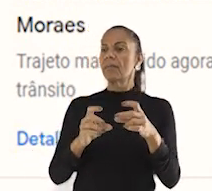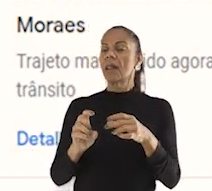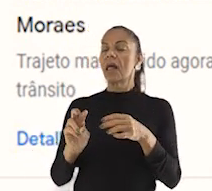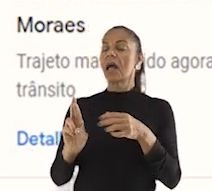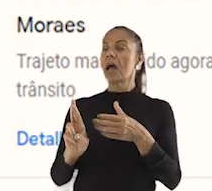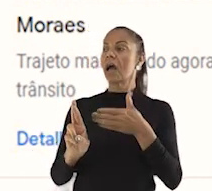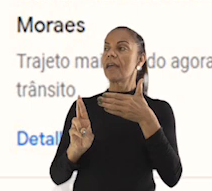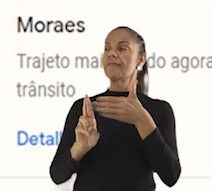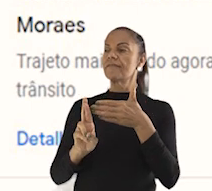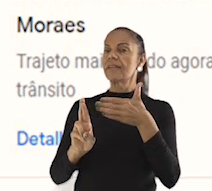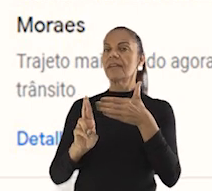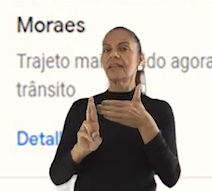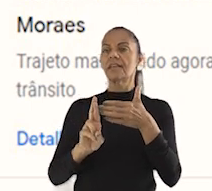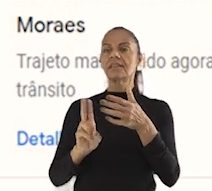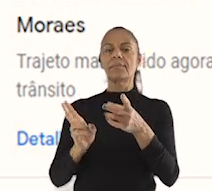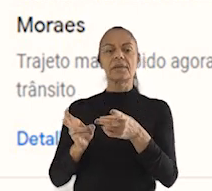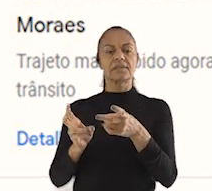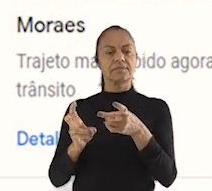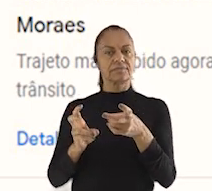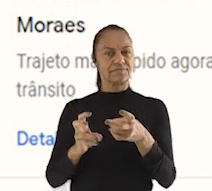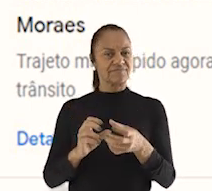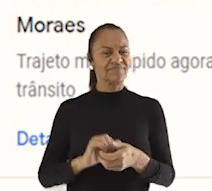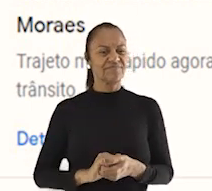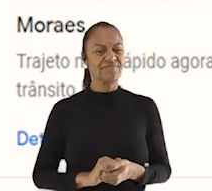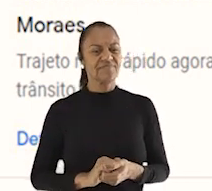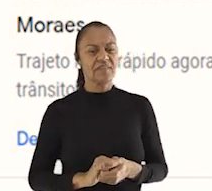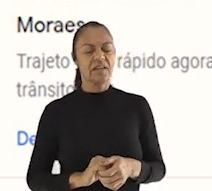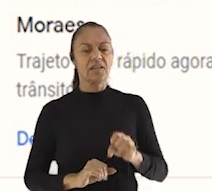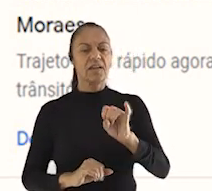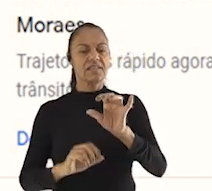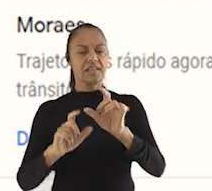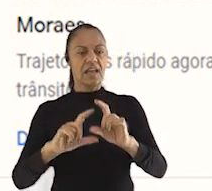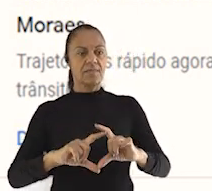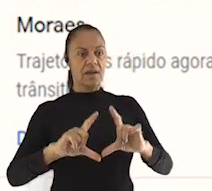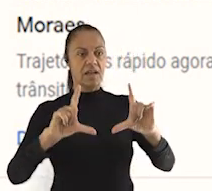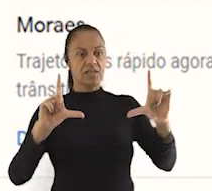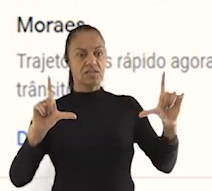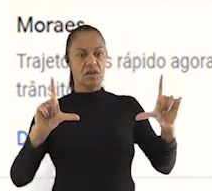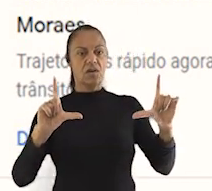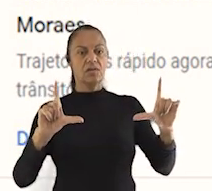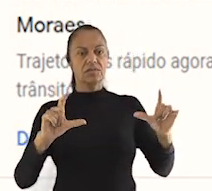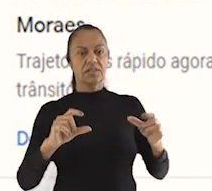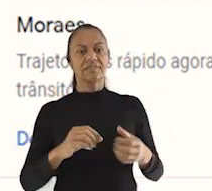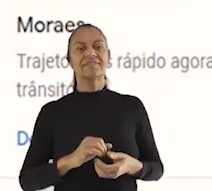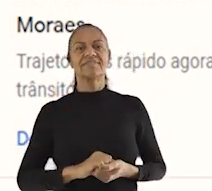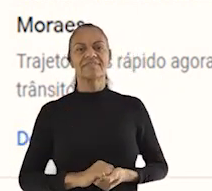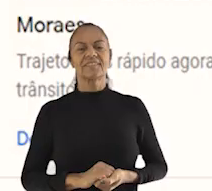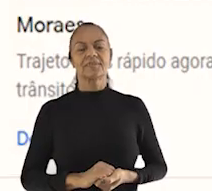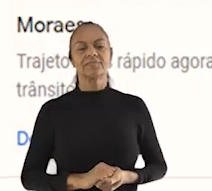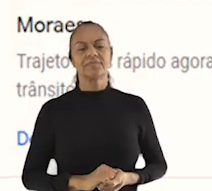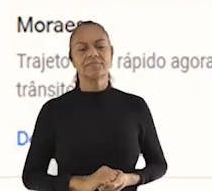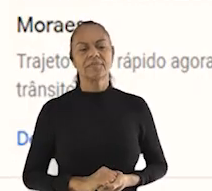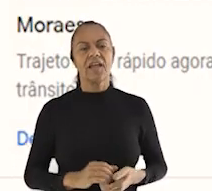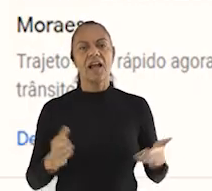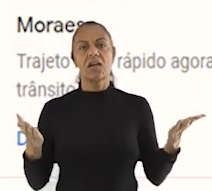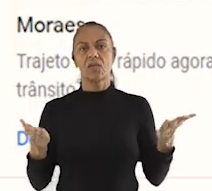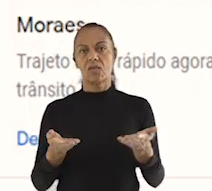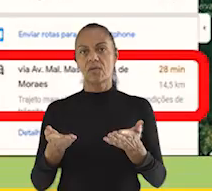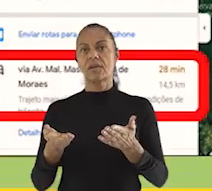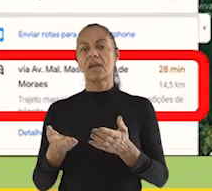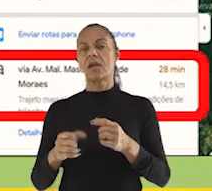pelo caminho. Nessa imagem, vocês também observam o percurso a partir da imagem gerada pelo Google